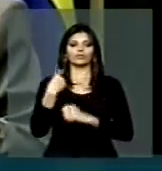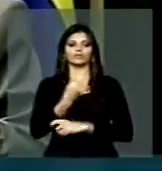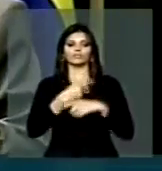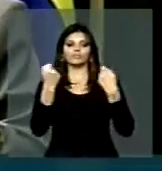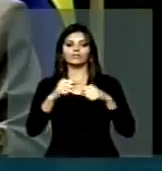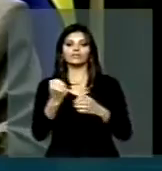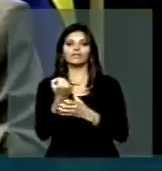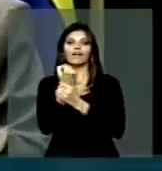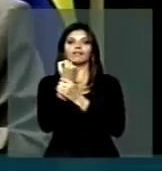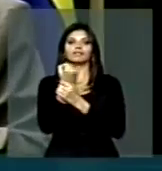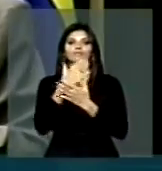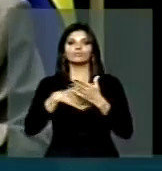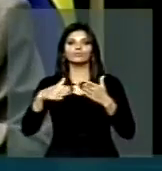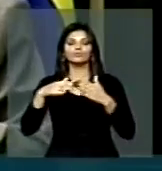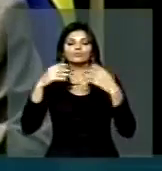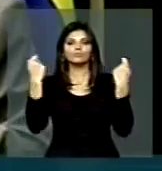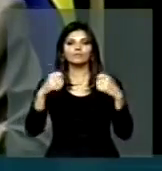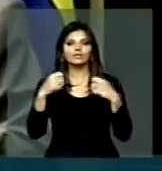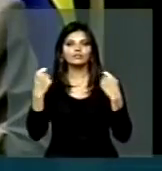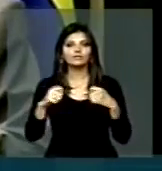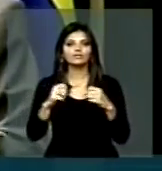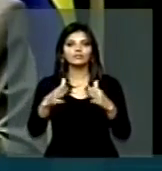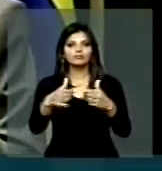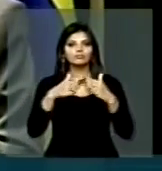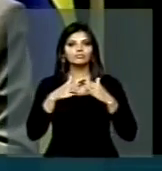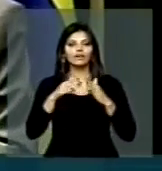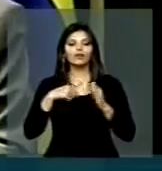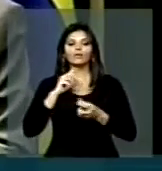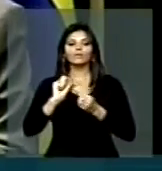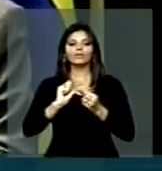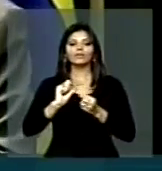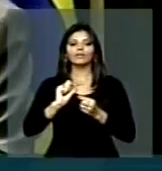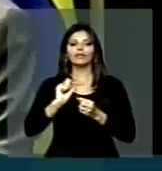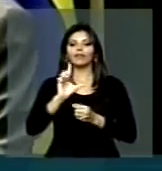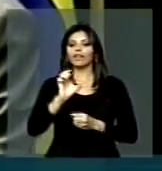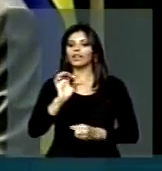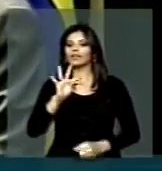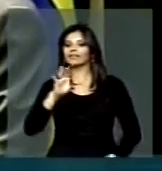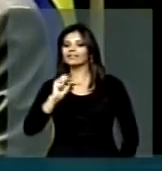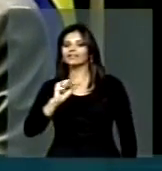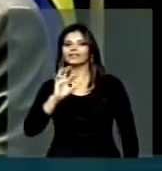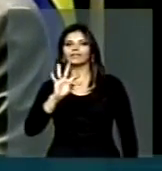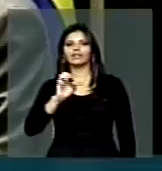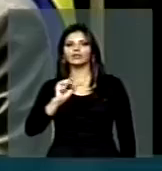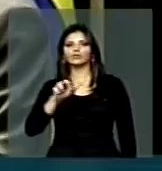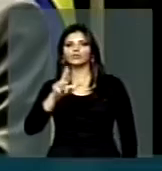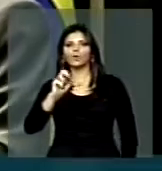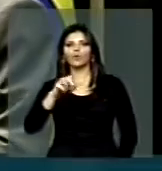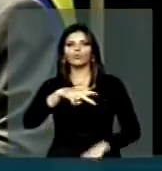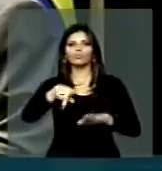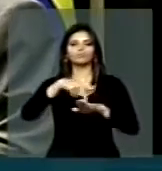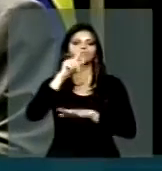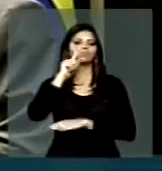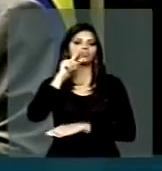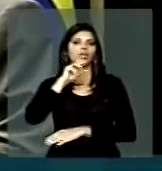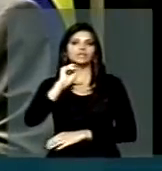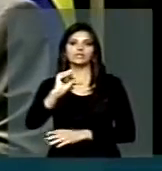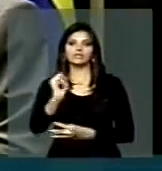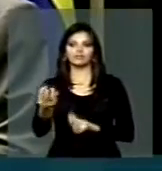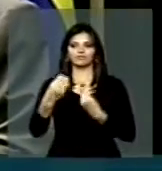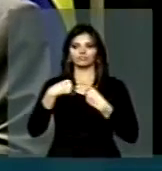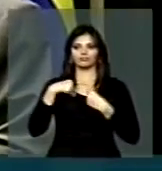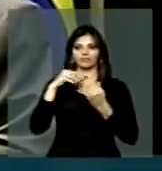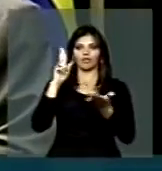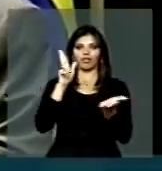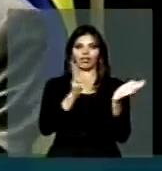dar garantias. E as garantias requeridas são letras do Tesouro dos Estados Unidos. E sem o aval do fundo, o